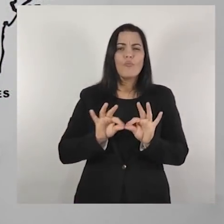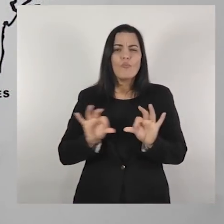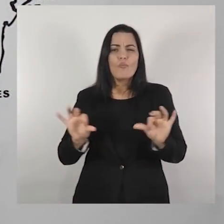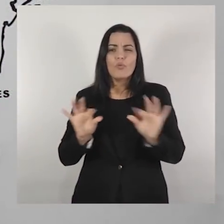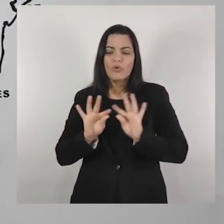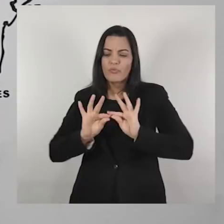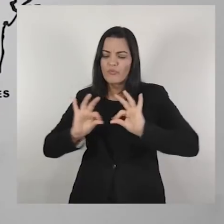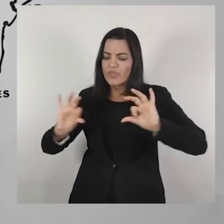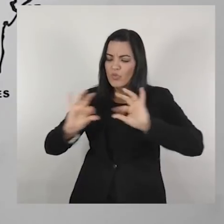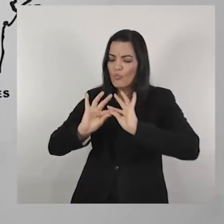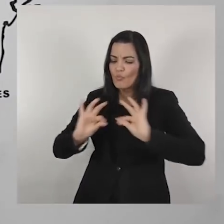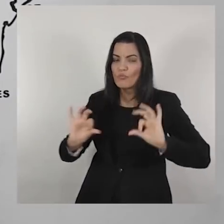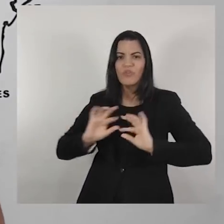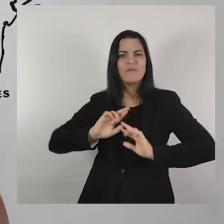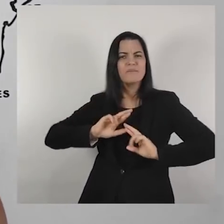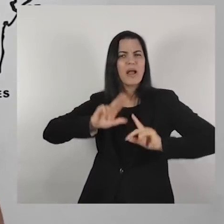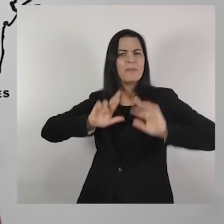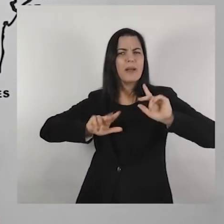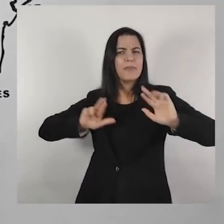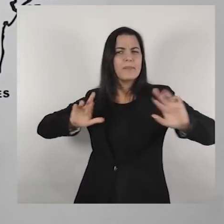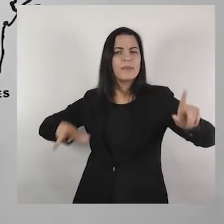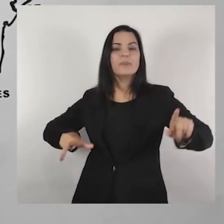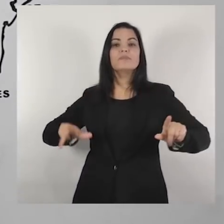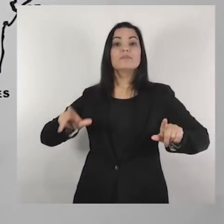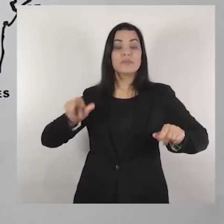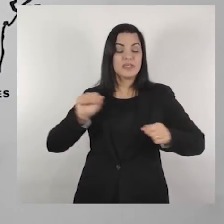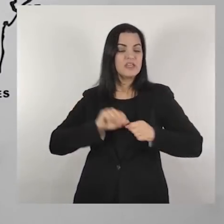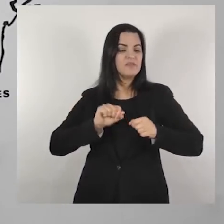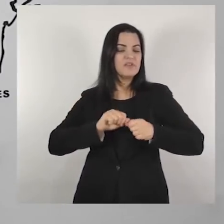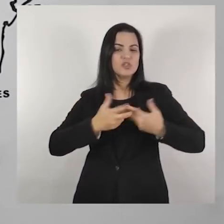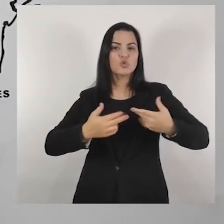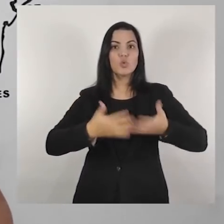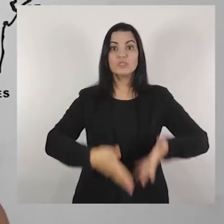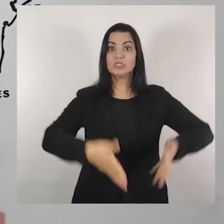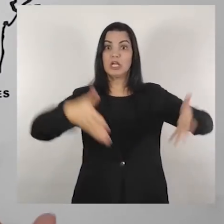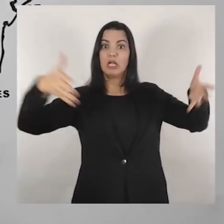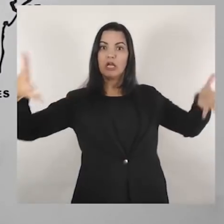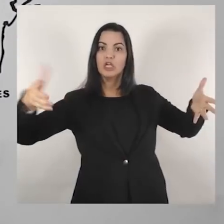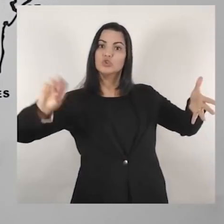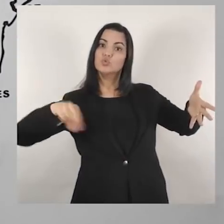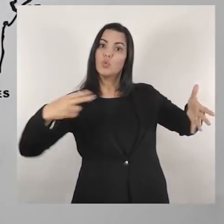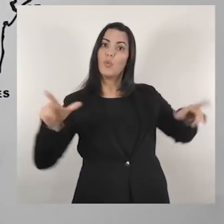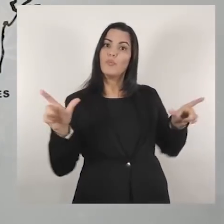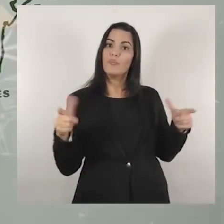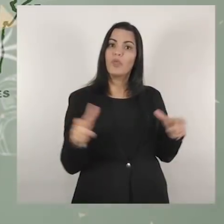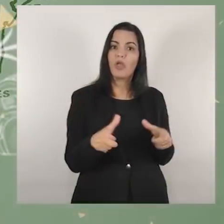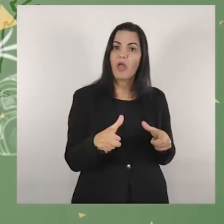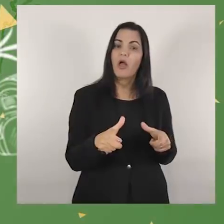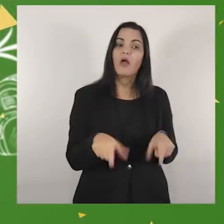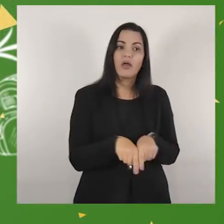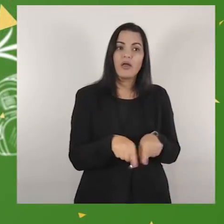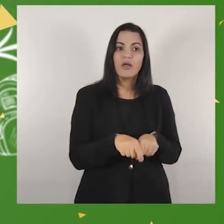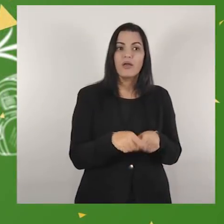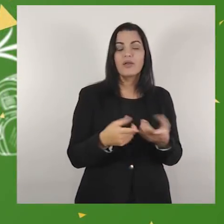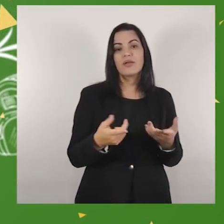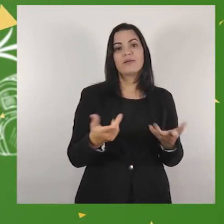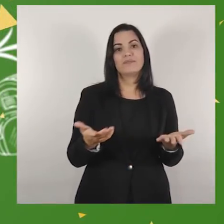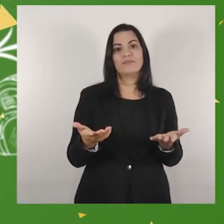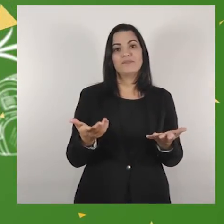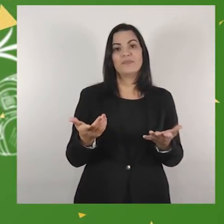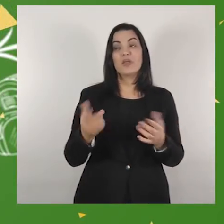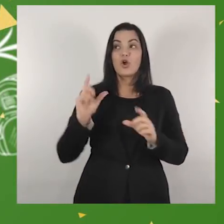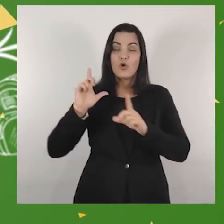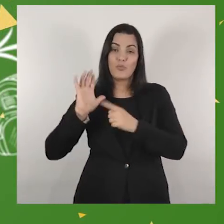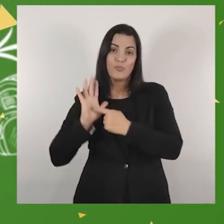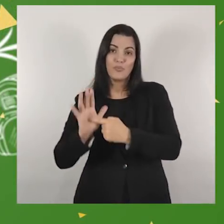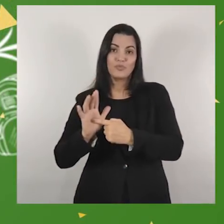para confeccionar peças lindíssimas no tear, que pode ser grandão, como o que eu te mostrei aí